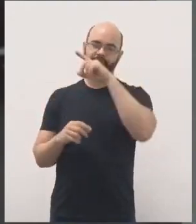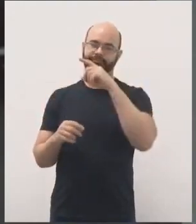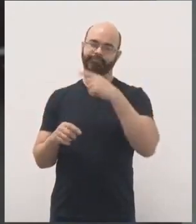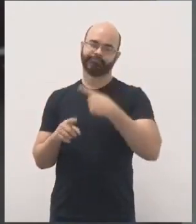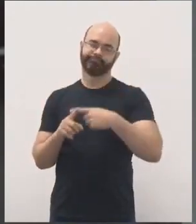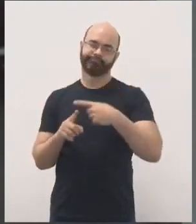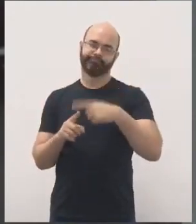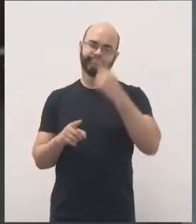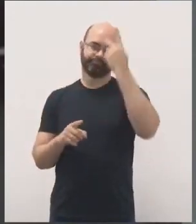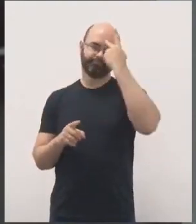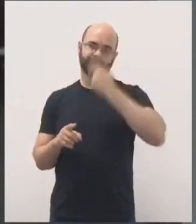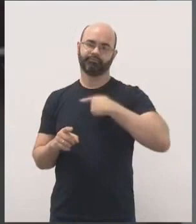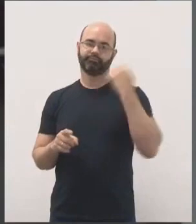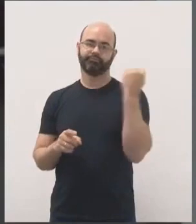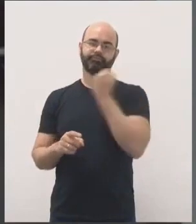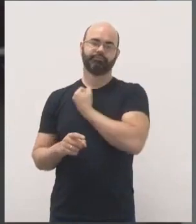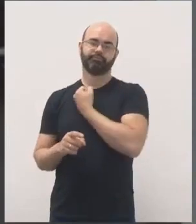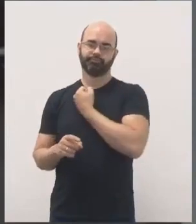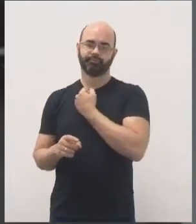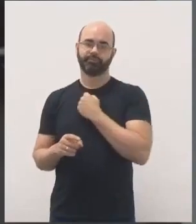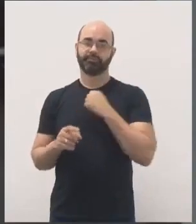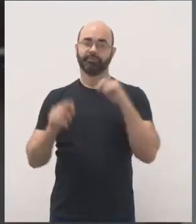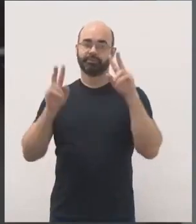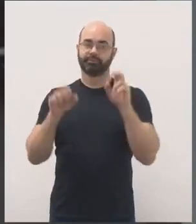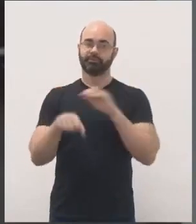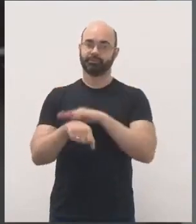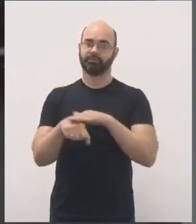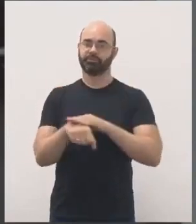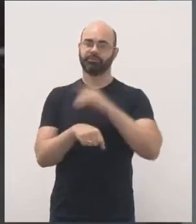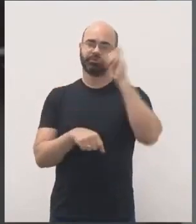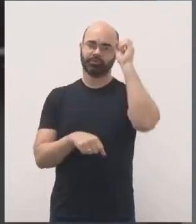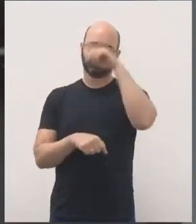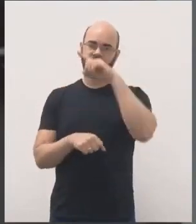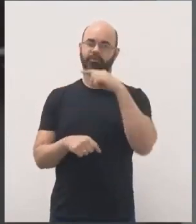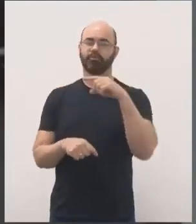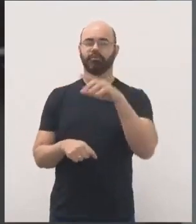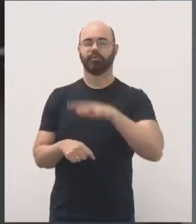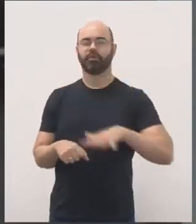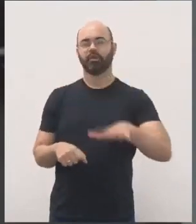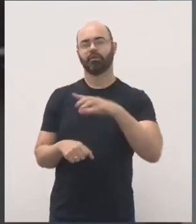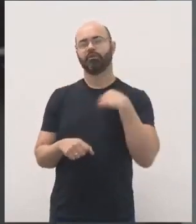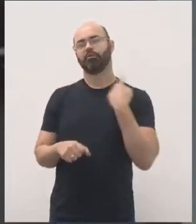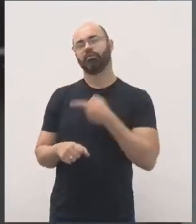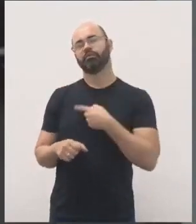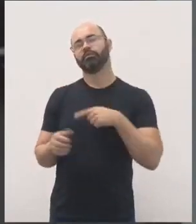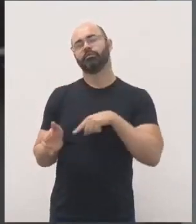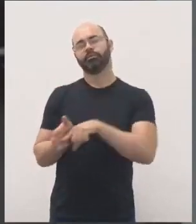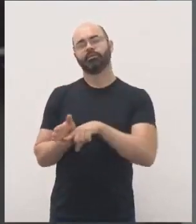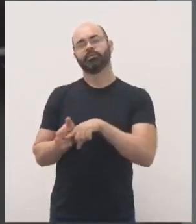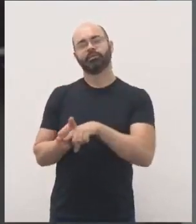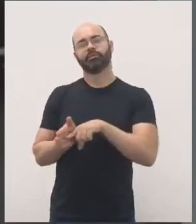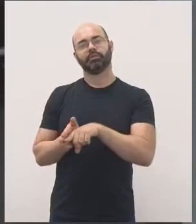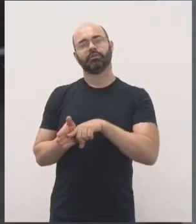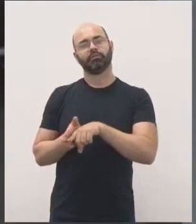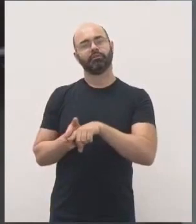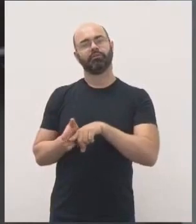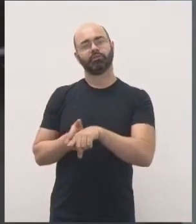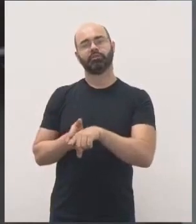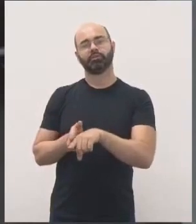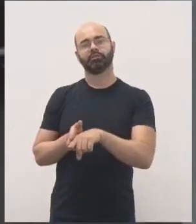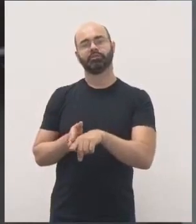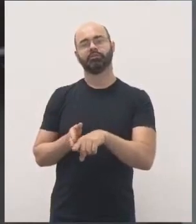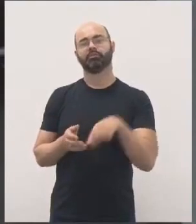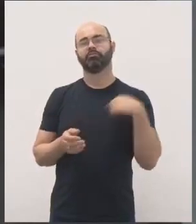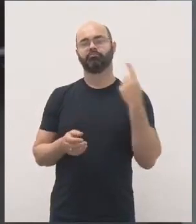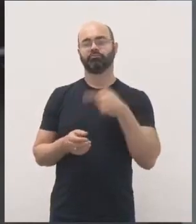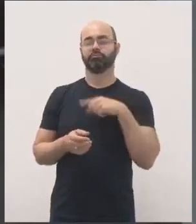da automutilação. Enquanto pesquisadores dessa área, né, e a gente tem acompanhado qual que é a melhor